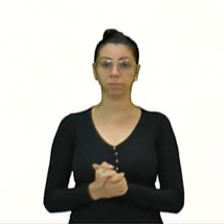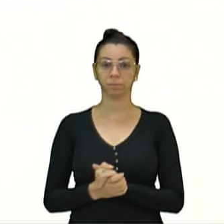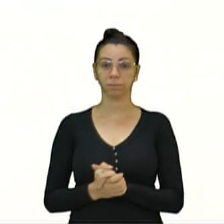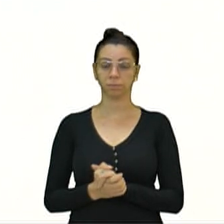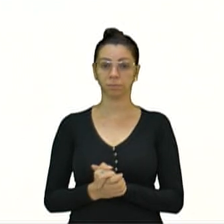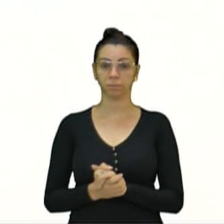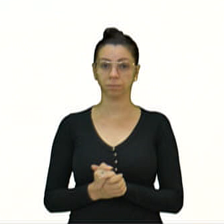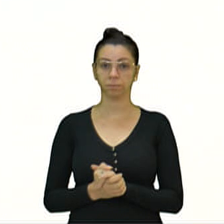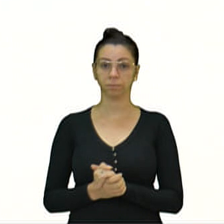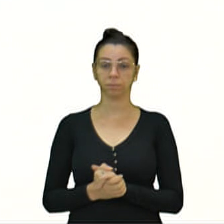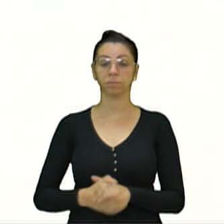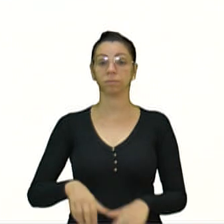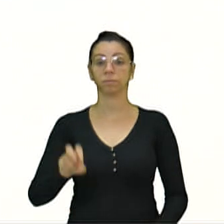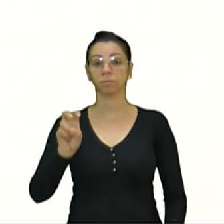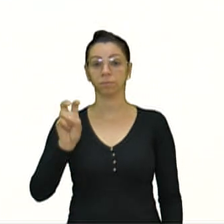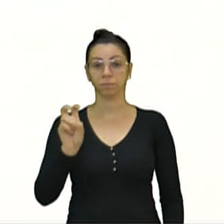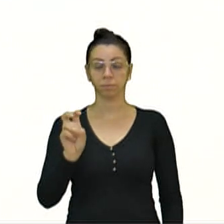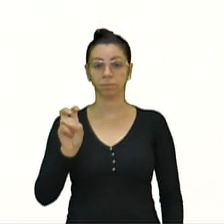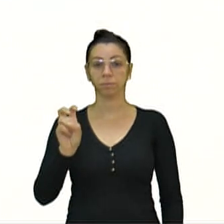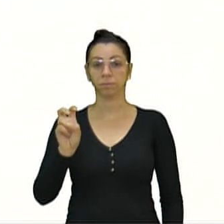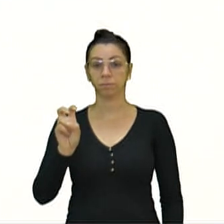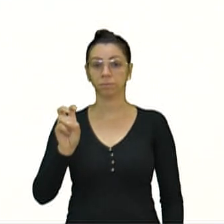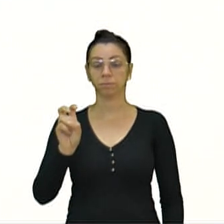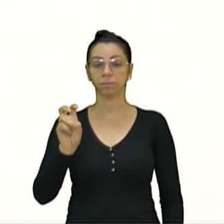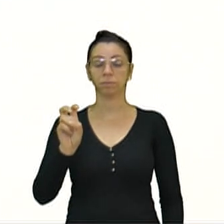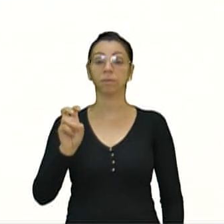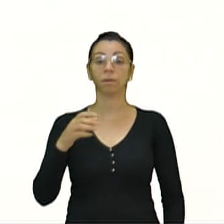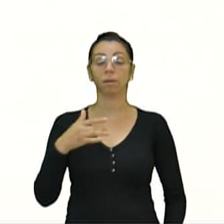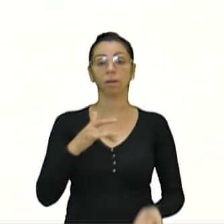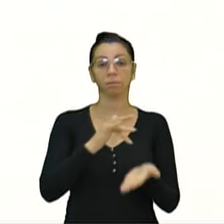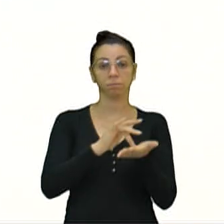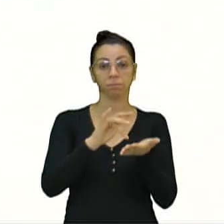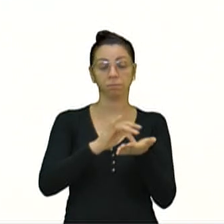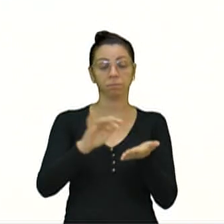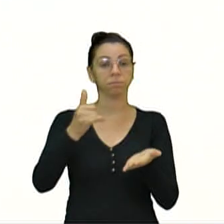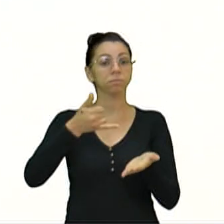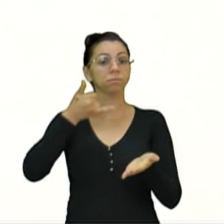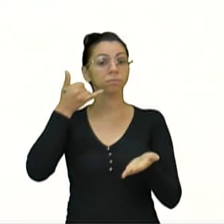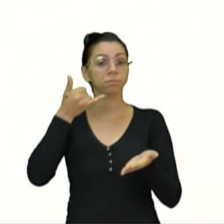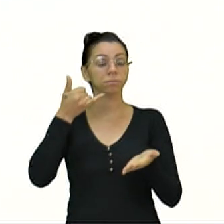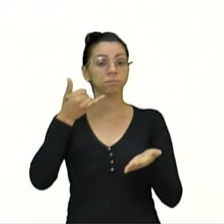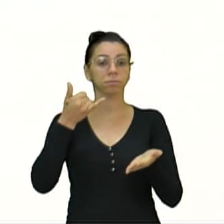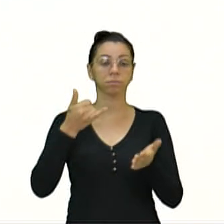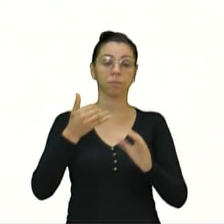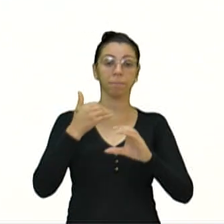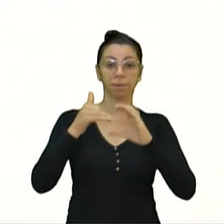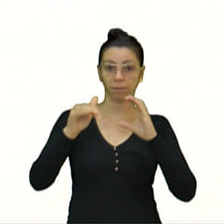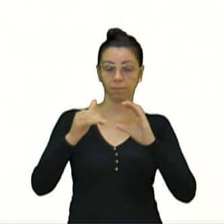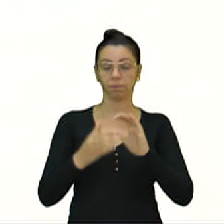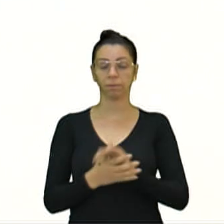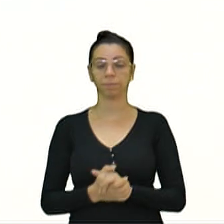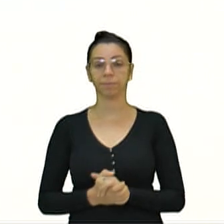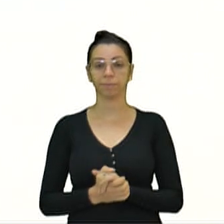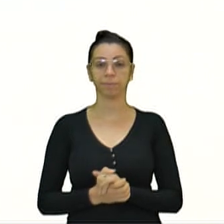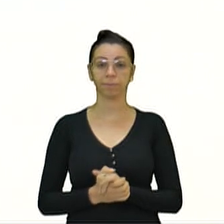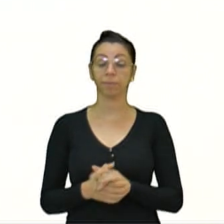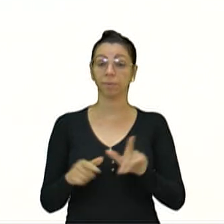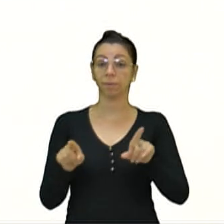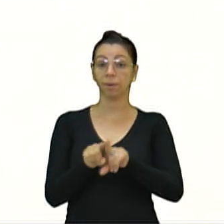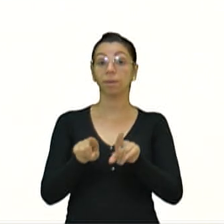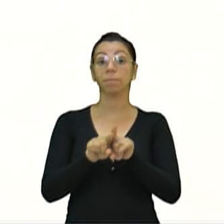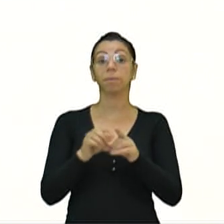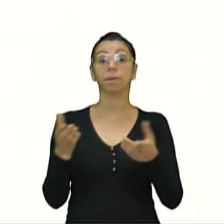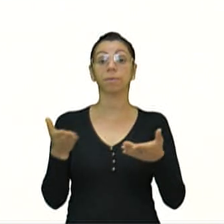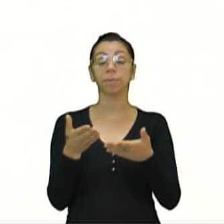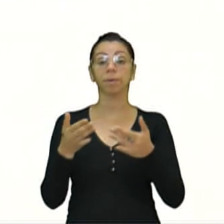vem justamente os anúncios que você recebe em mensagens de celular. E, por último, seria os anúncios via e-mail.